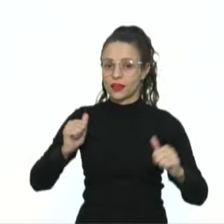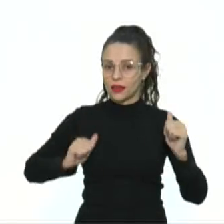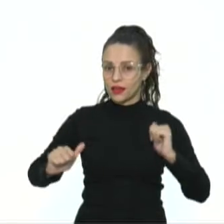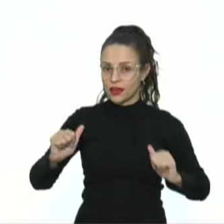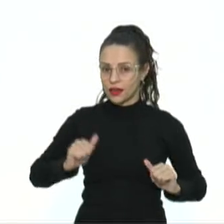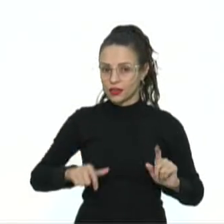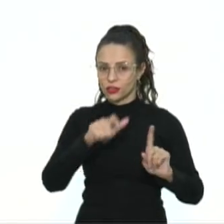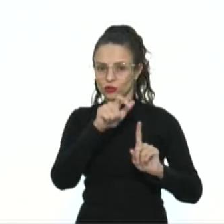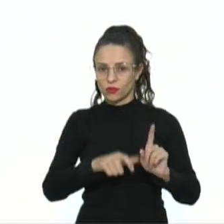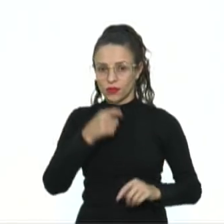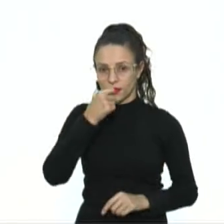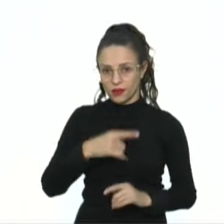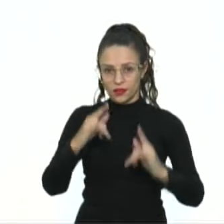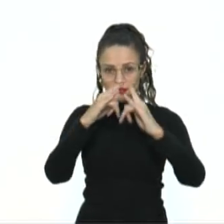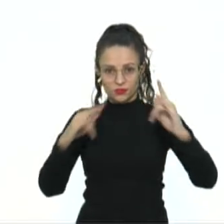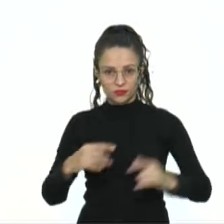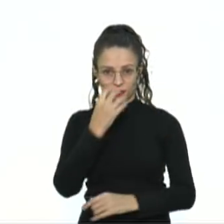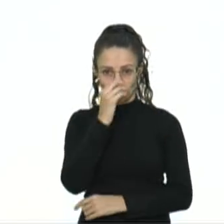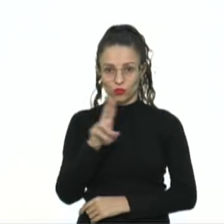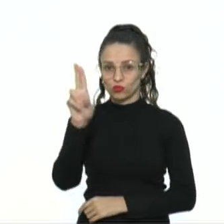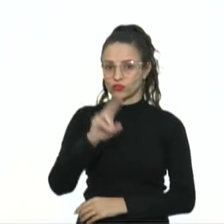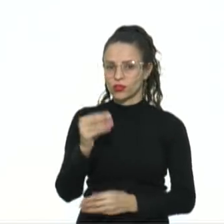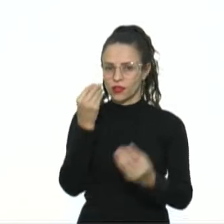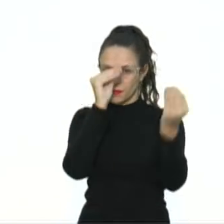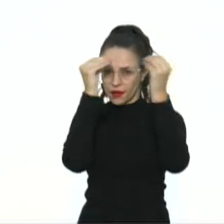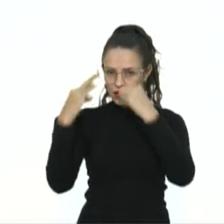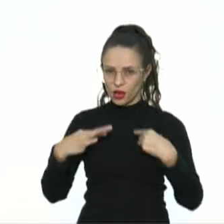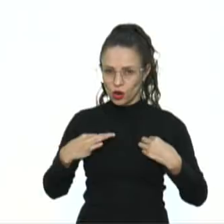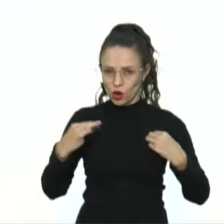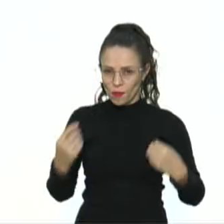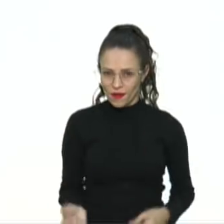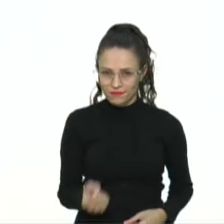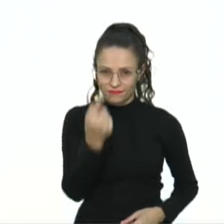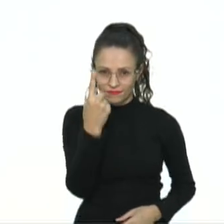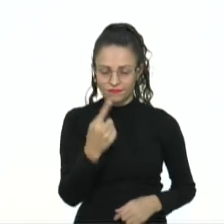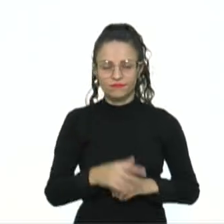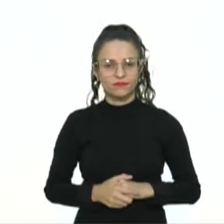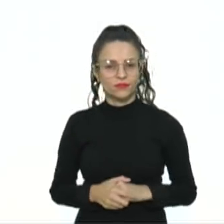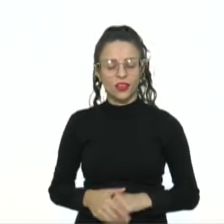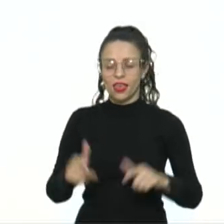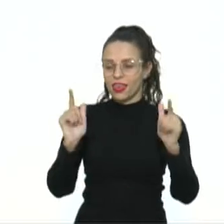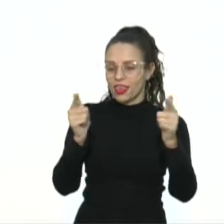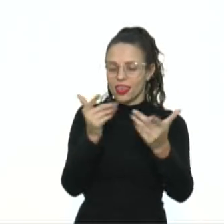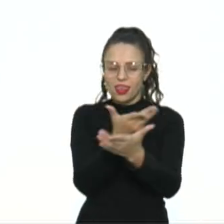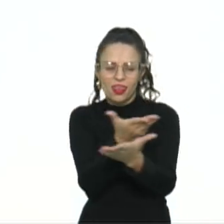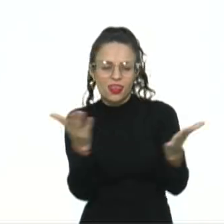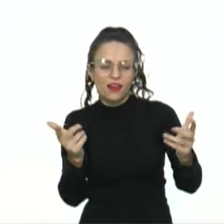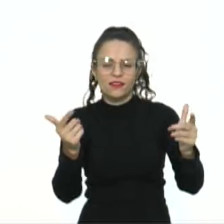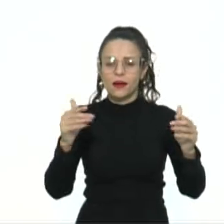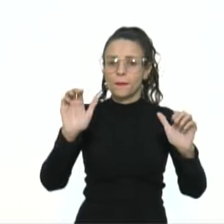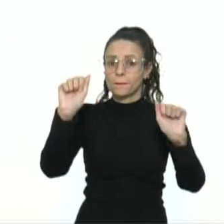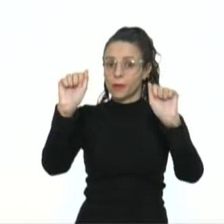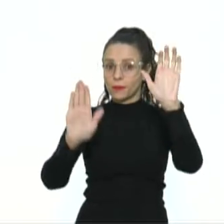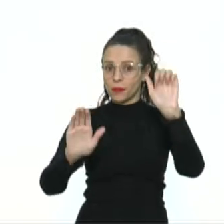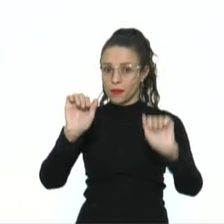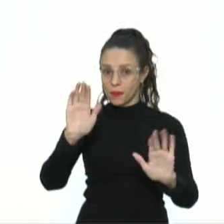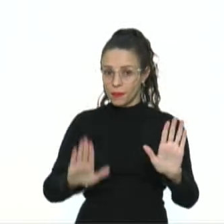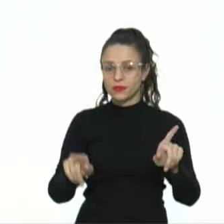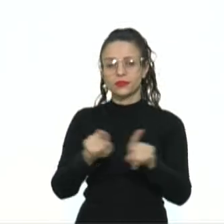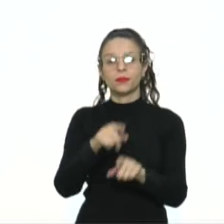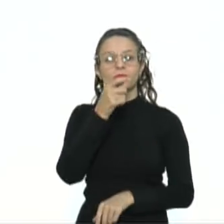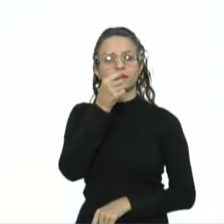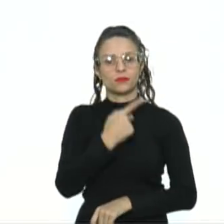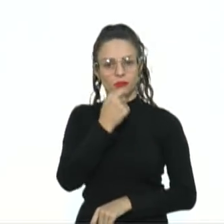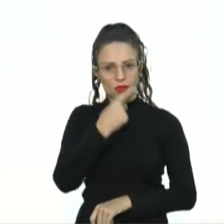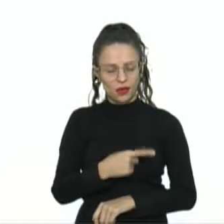cômico de circo que usa maquiagem e trajes bizarros, divertindo o público com pantomimas e